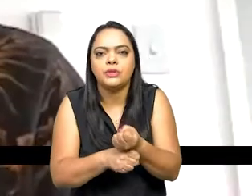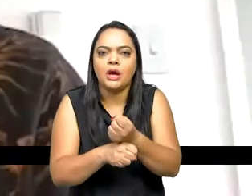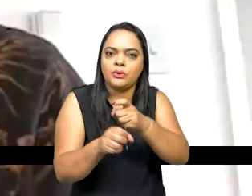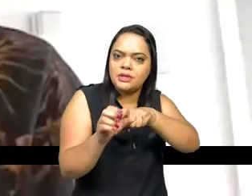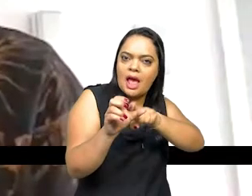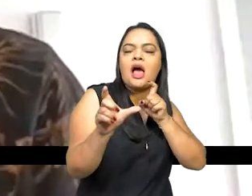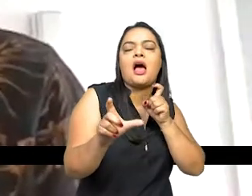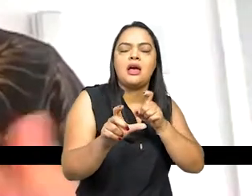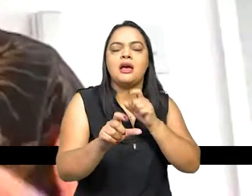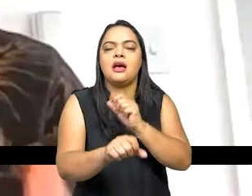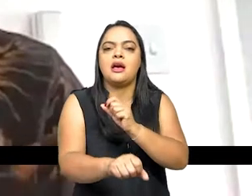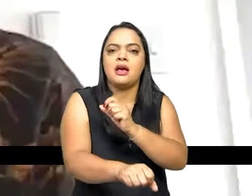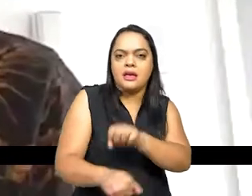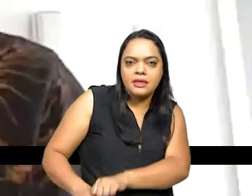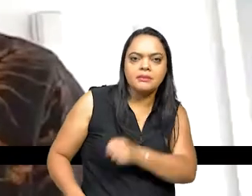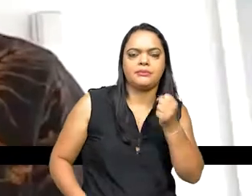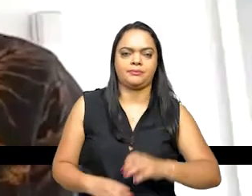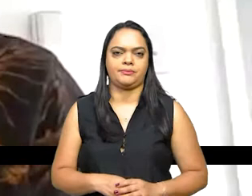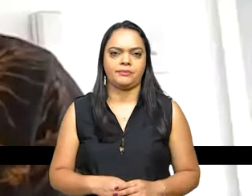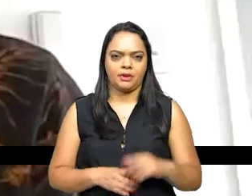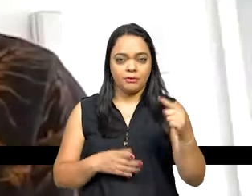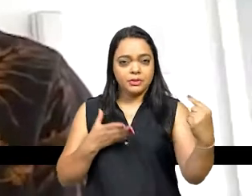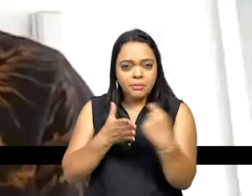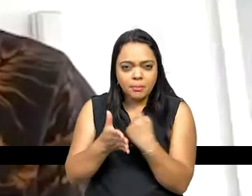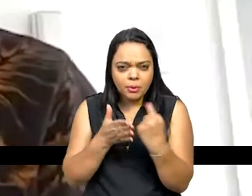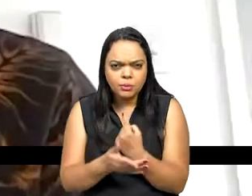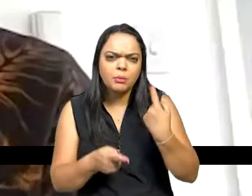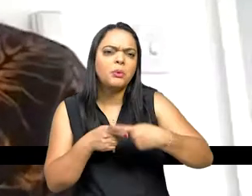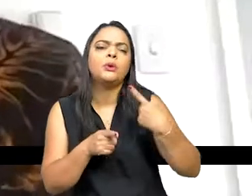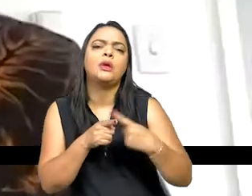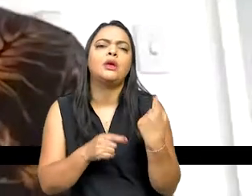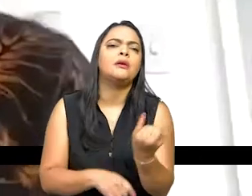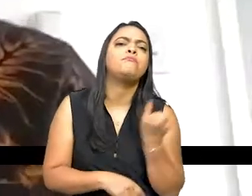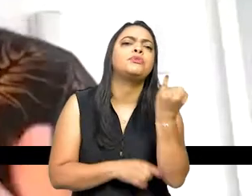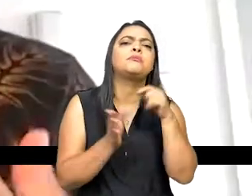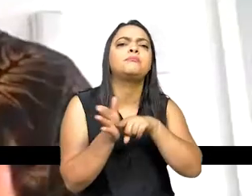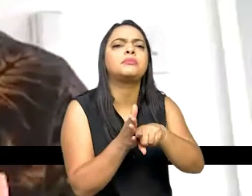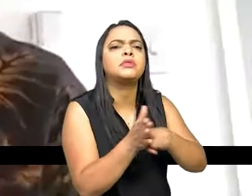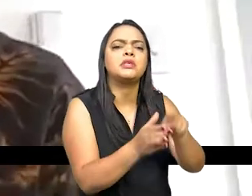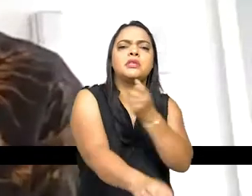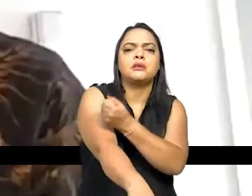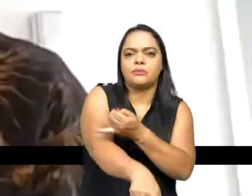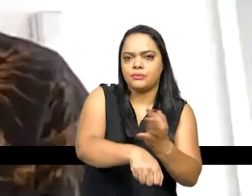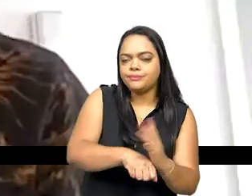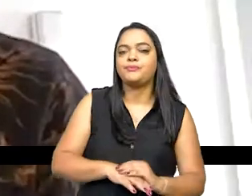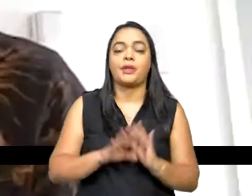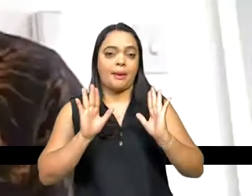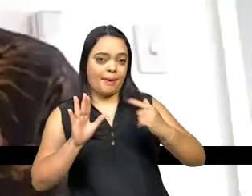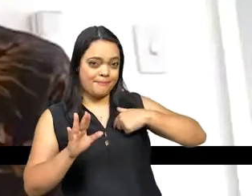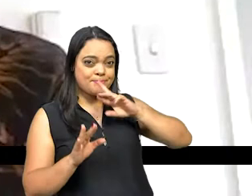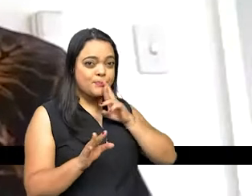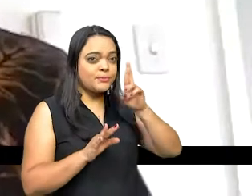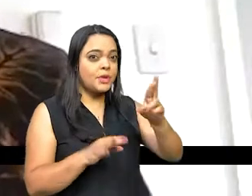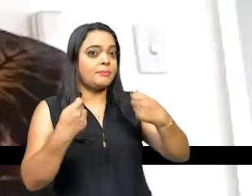tua pergunta é por que é importante pesquisar branquitude, né? A gente, para dar uma resposta para isso, a gente tem que